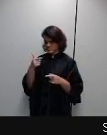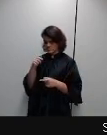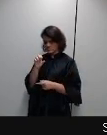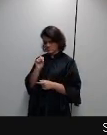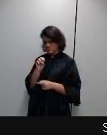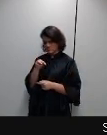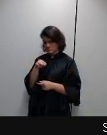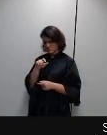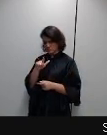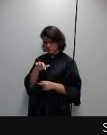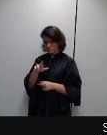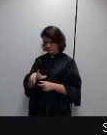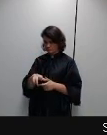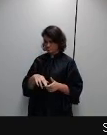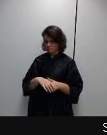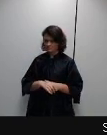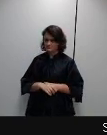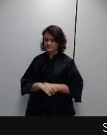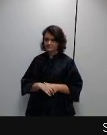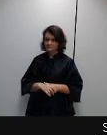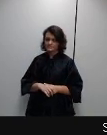ínclito verbete